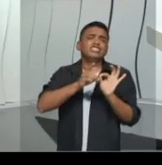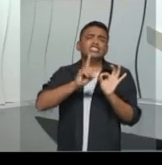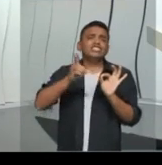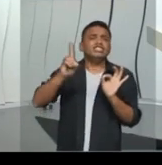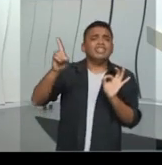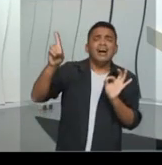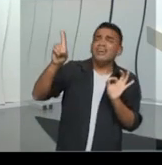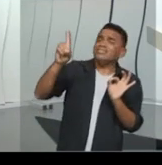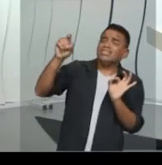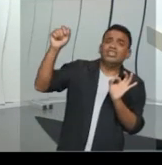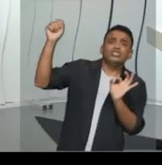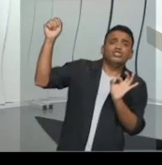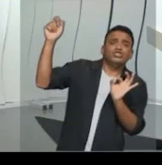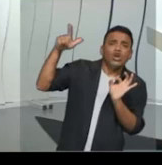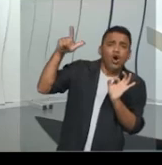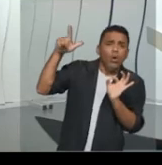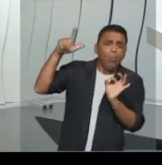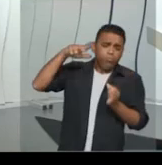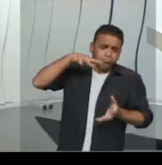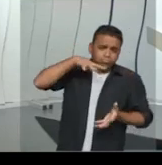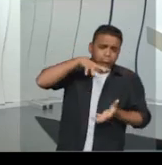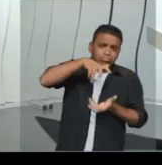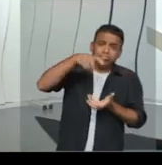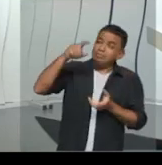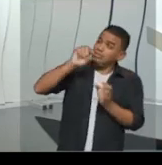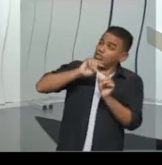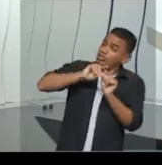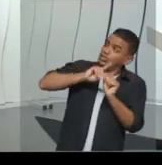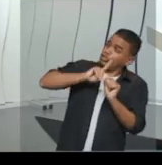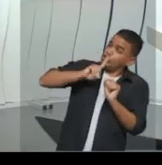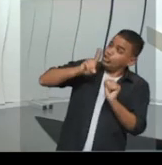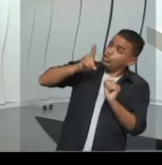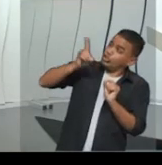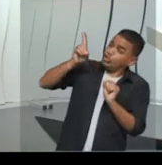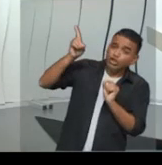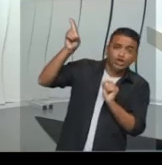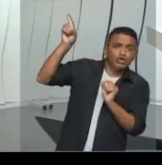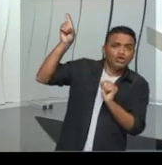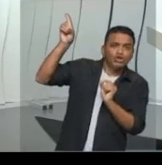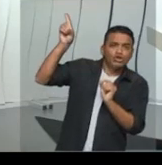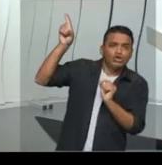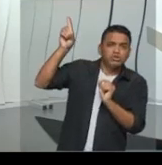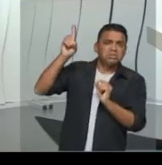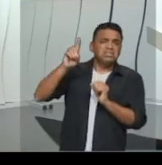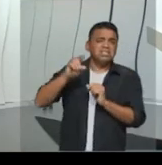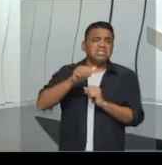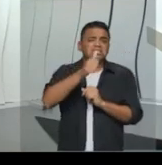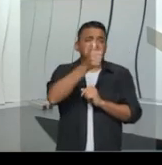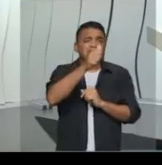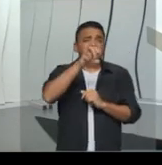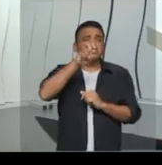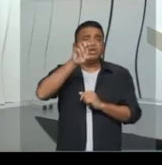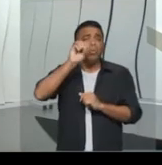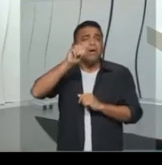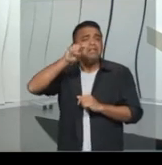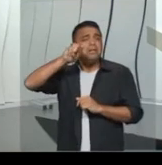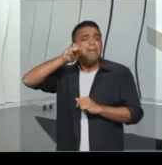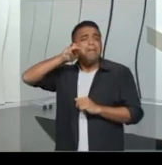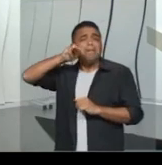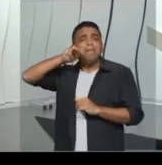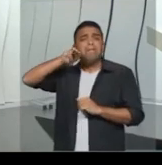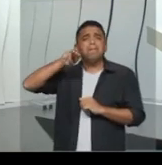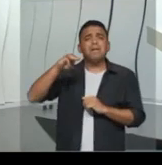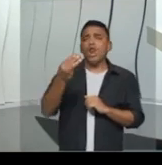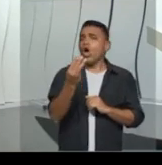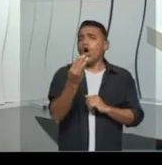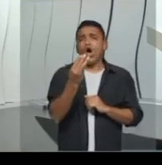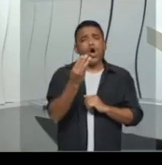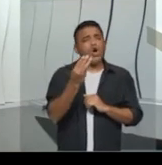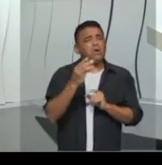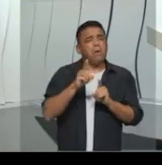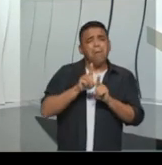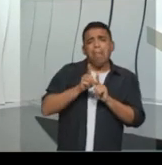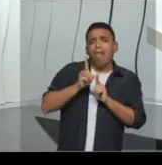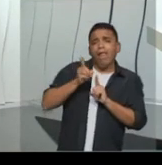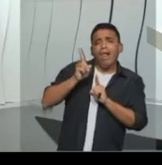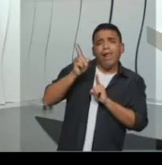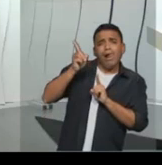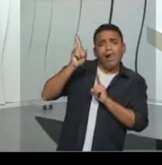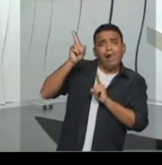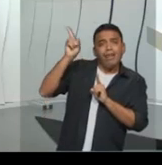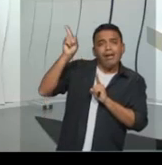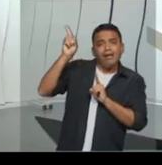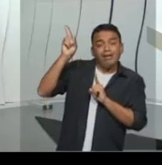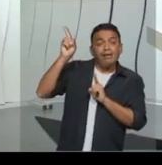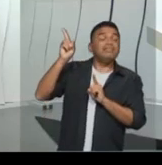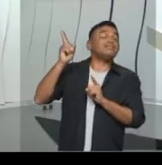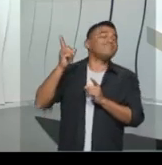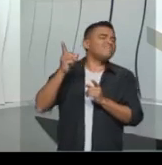do Sol até a Terra. Como o Sol está a 150 milhões de quilômetros da Terra,